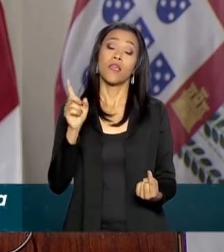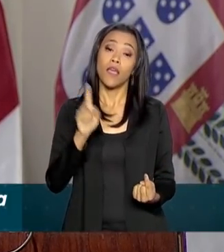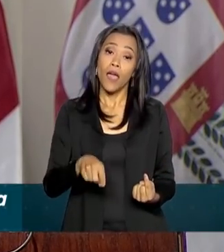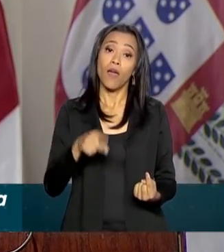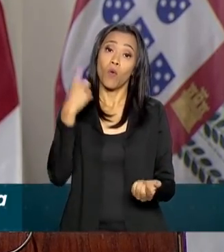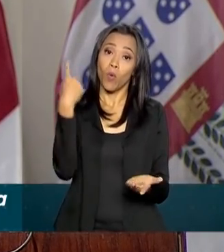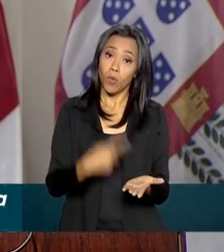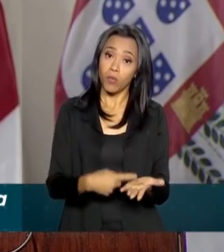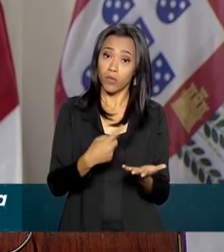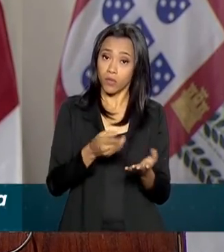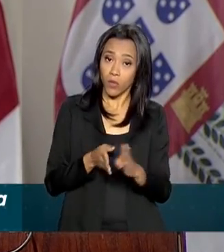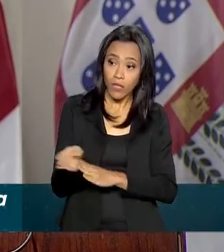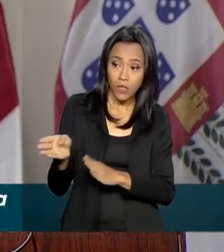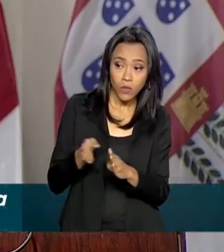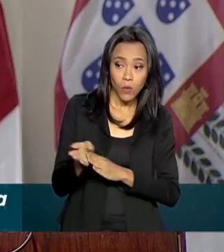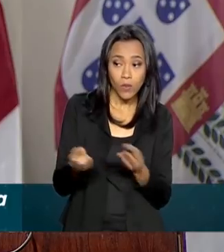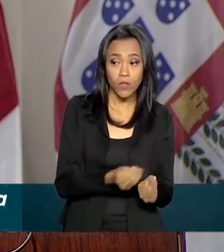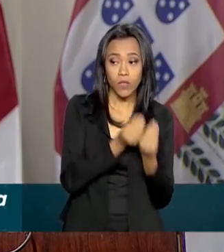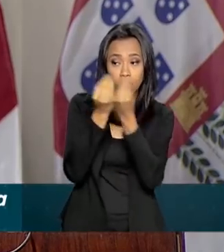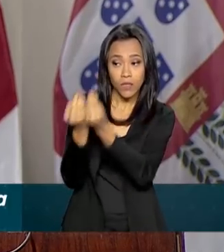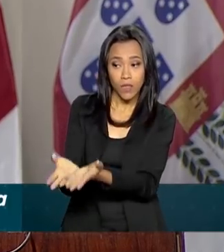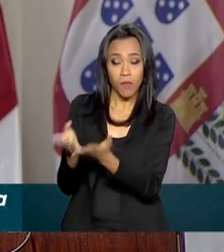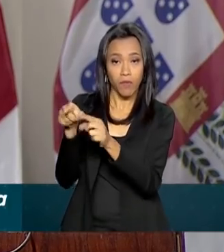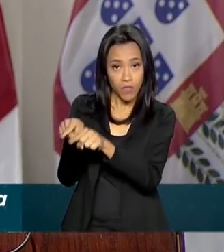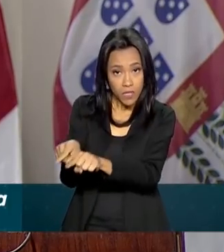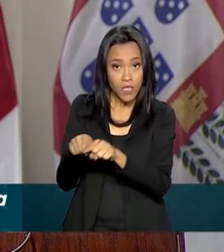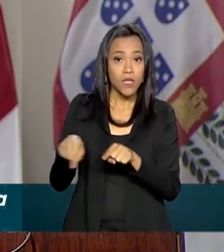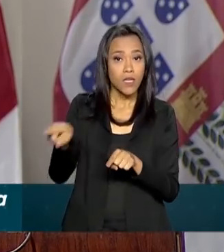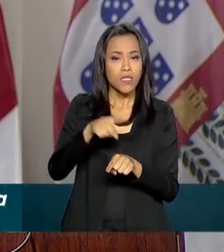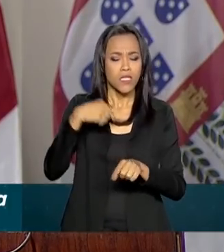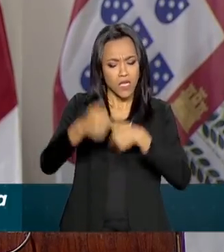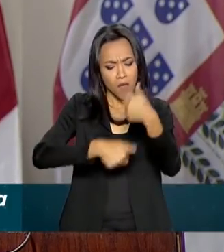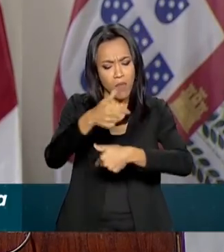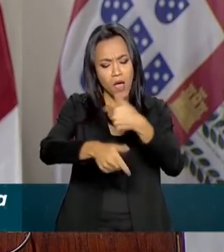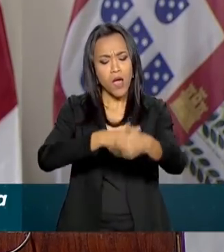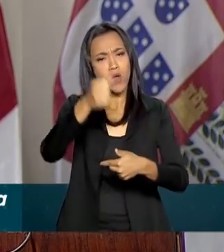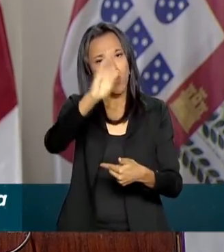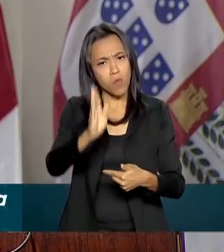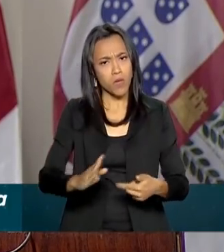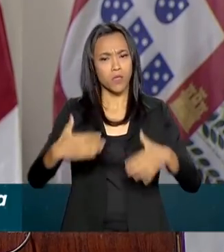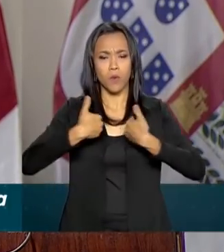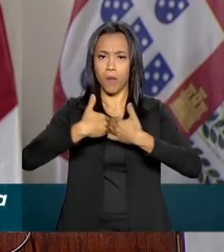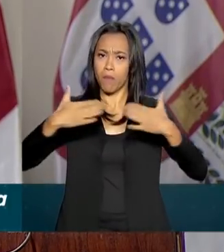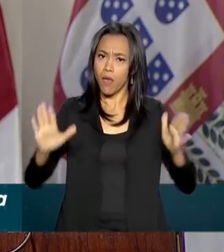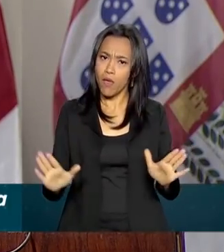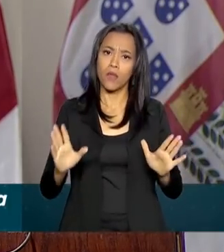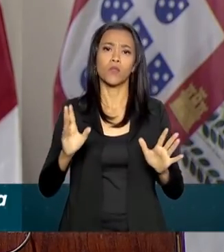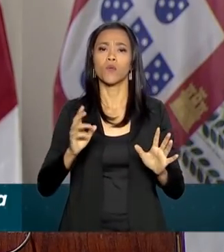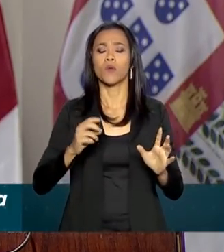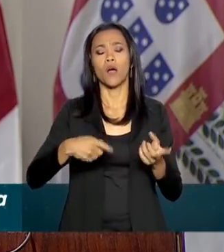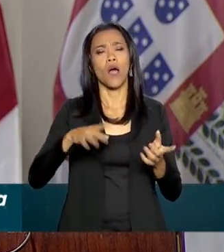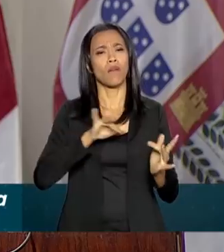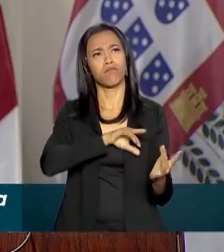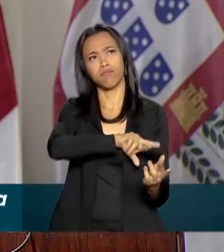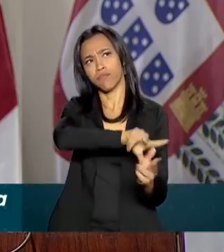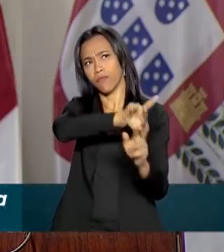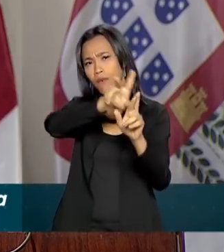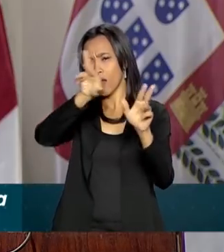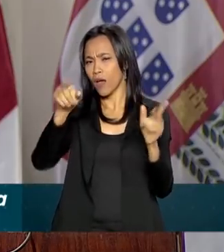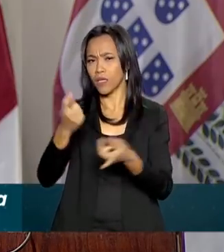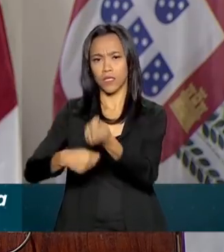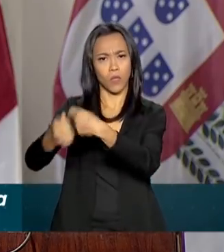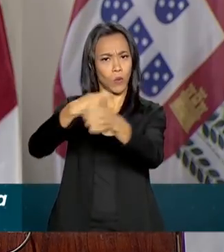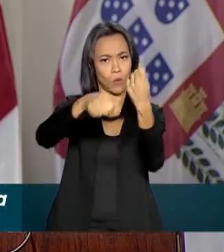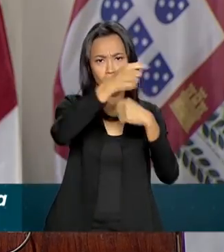vocês trabalho por um brasil aberto aos grandes fluxos econômicos o brasil capaz de conectar se